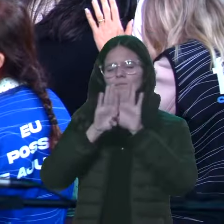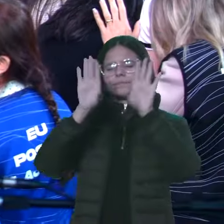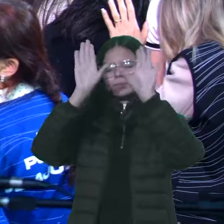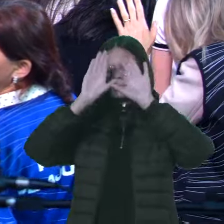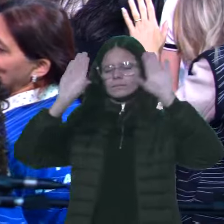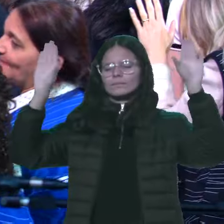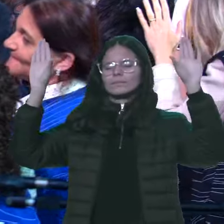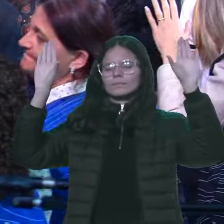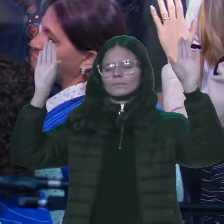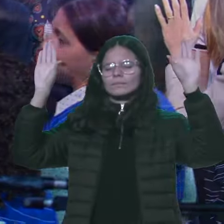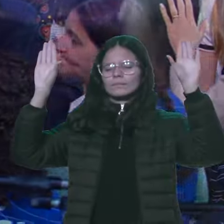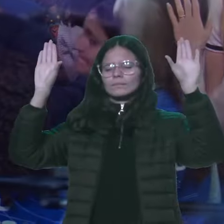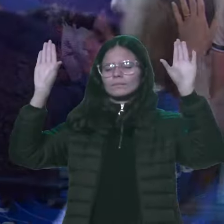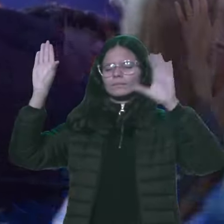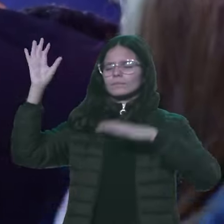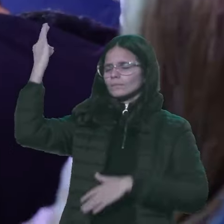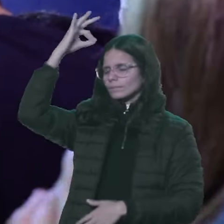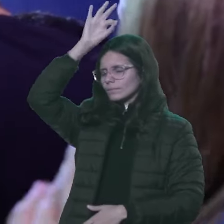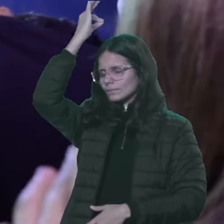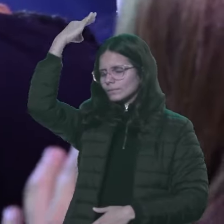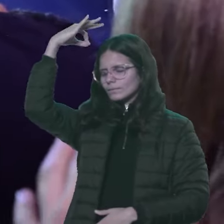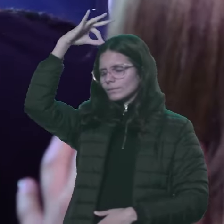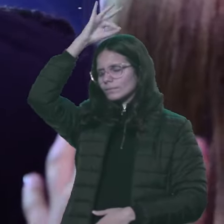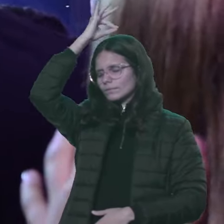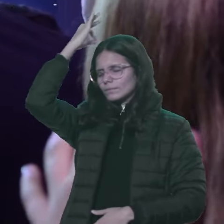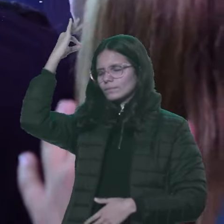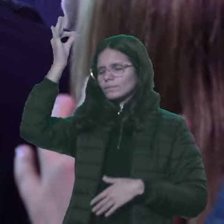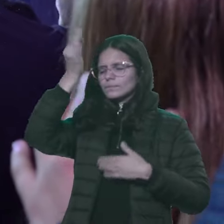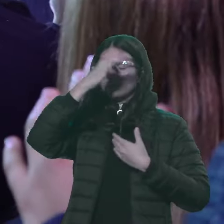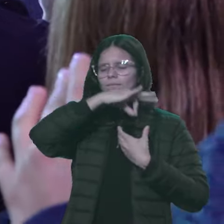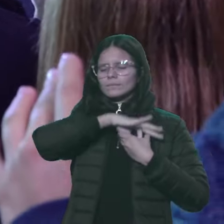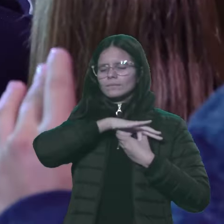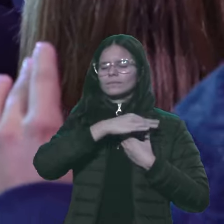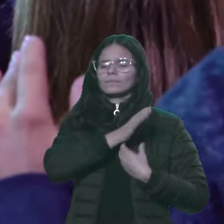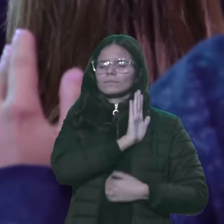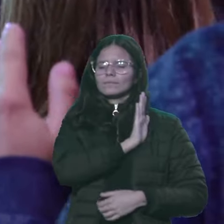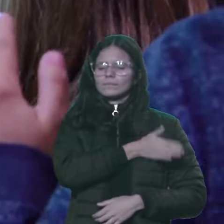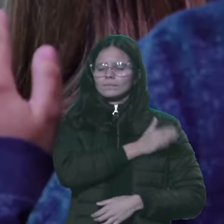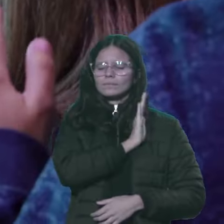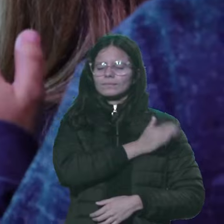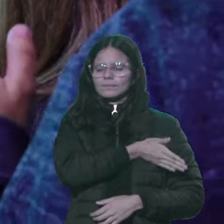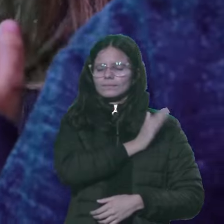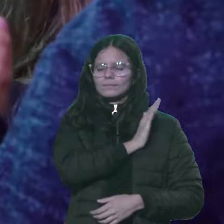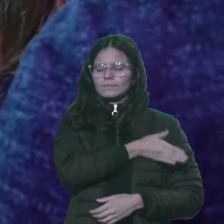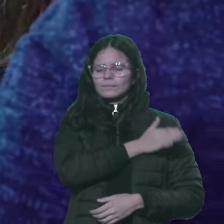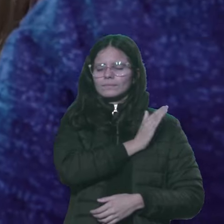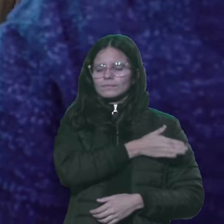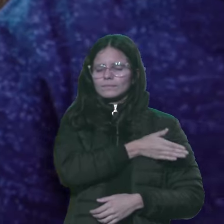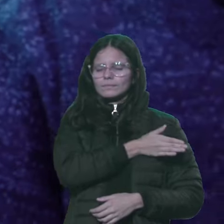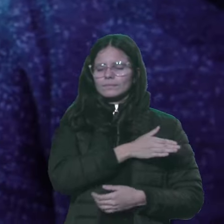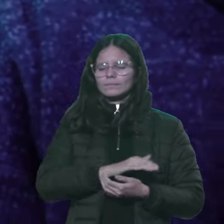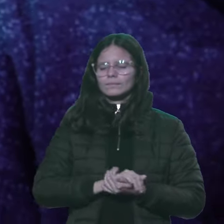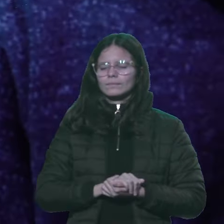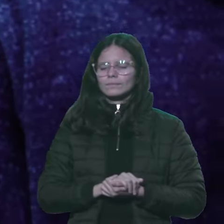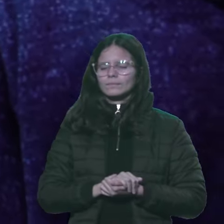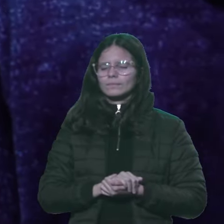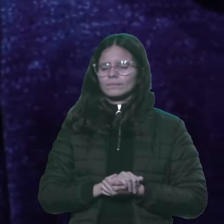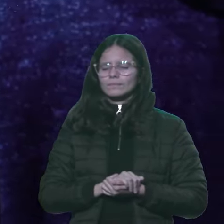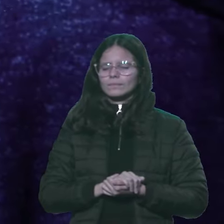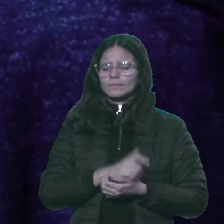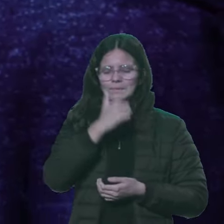céu. Entra com o seu Espírito dentro do meu coração e me faz